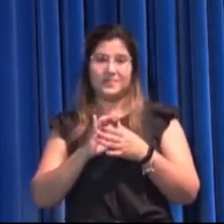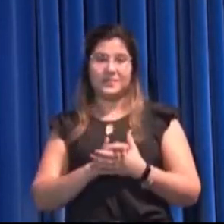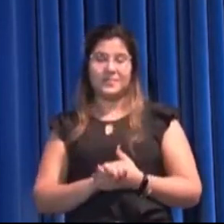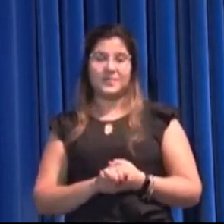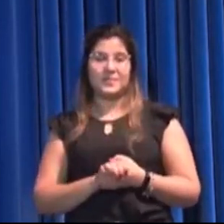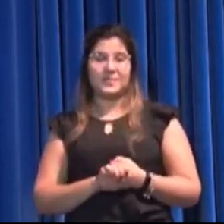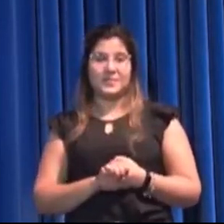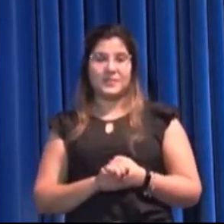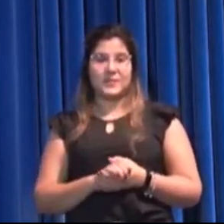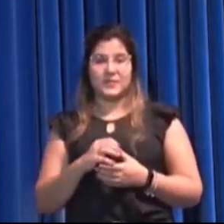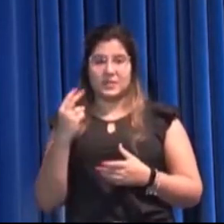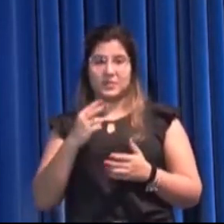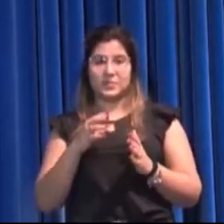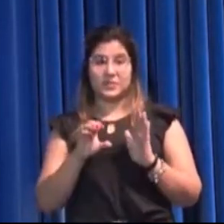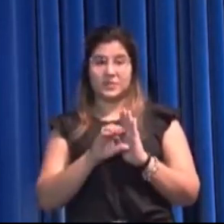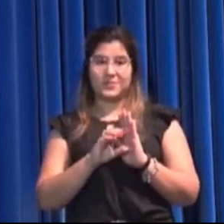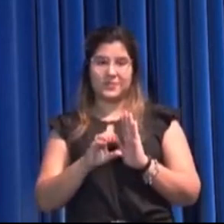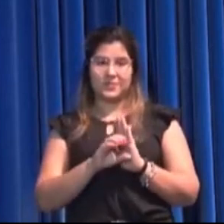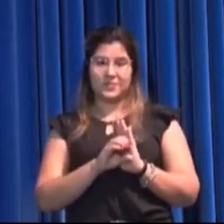de 2 Crônicas,